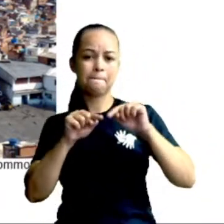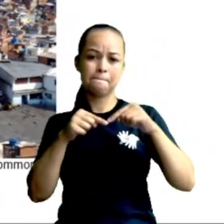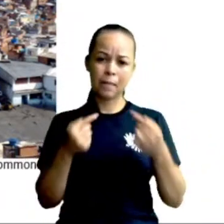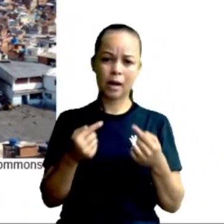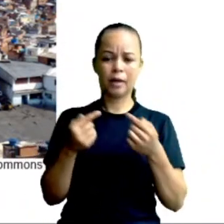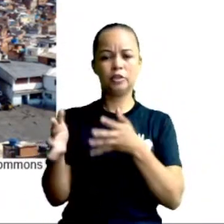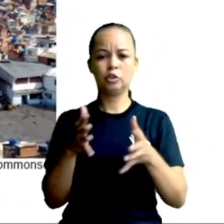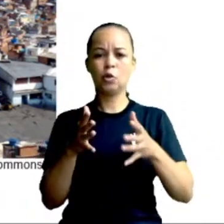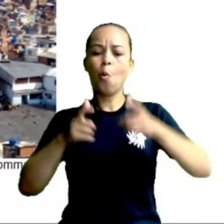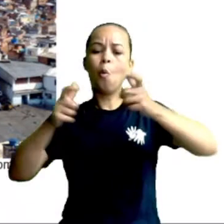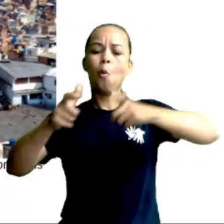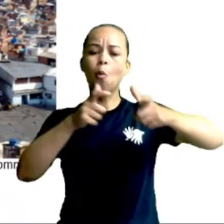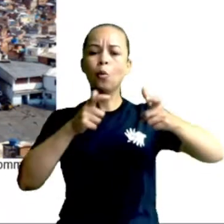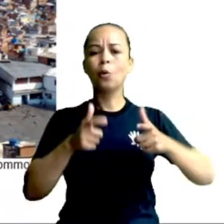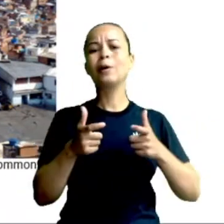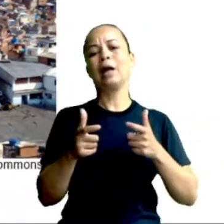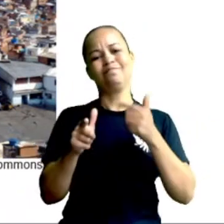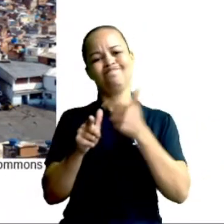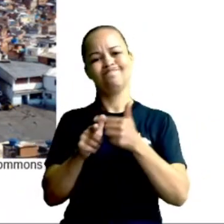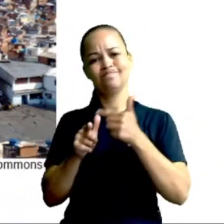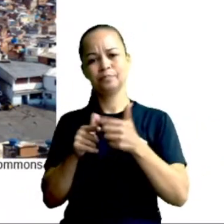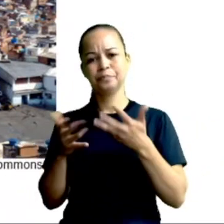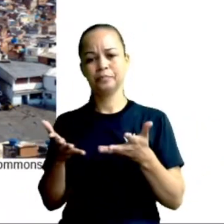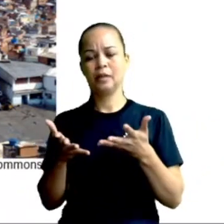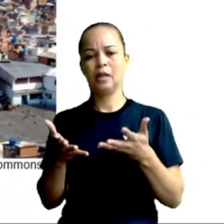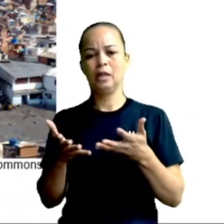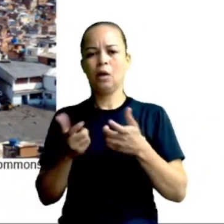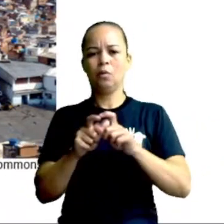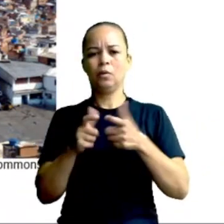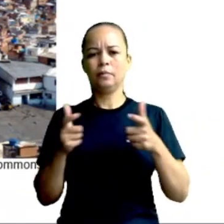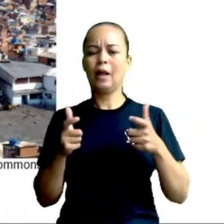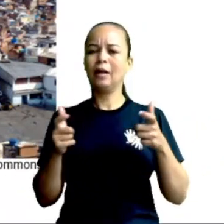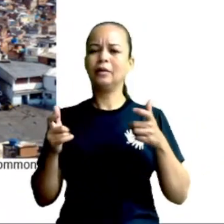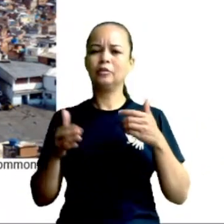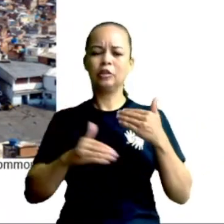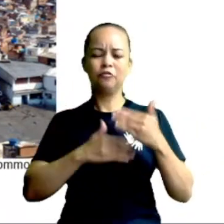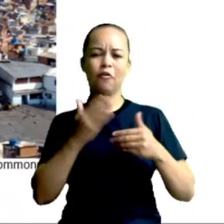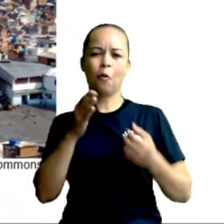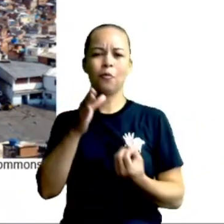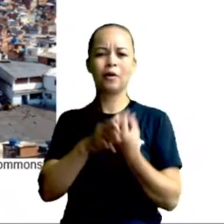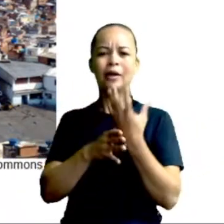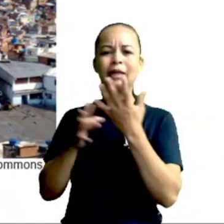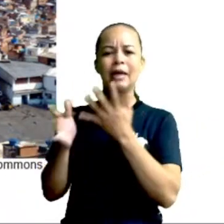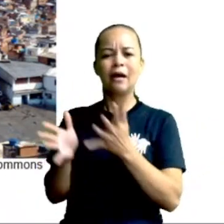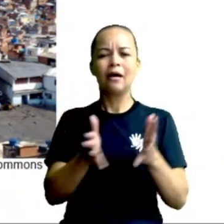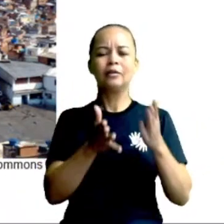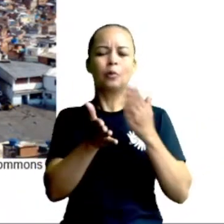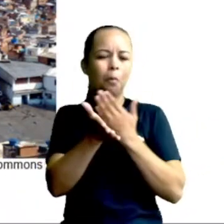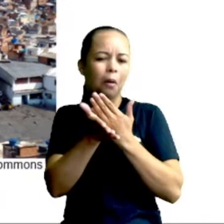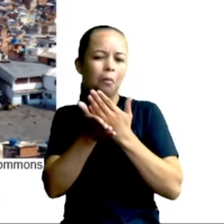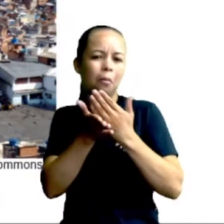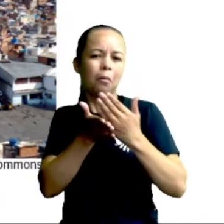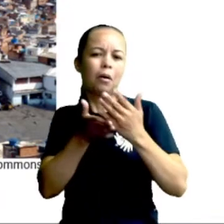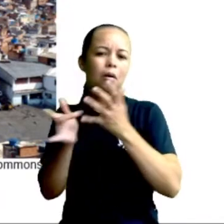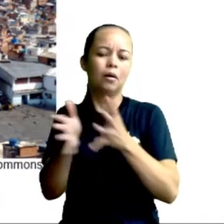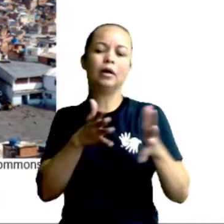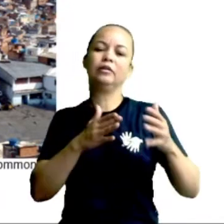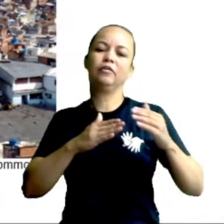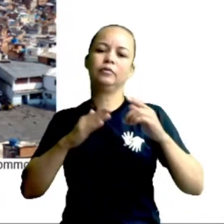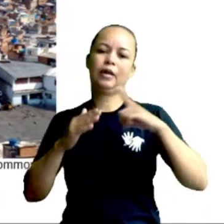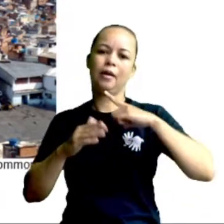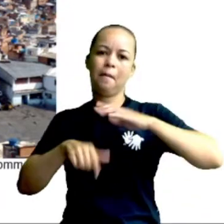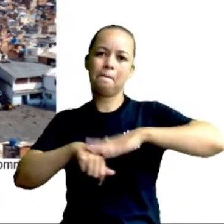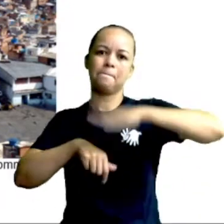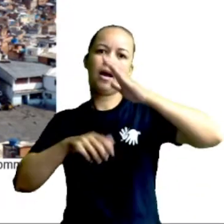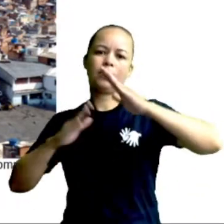ambiente. Com essas moradias que são aí, né, que crescem, que vão surgindo, né, e vão ter mais e mais